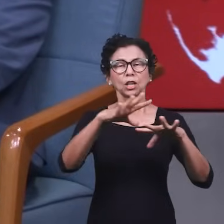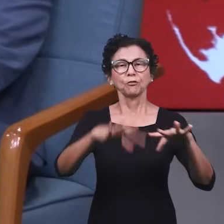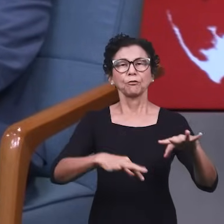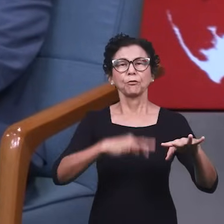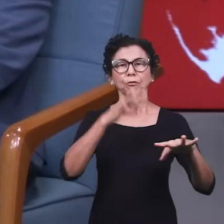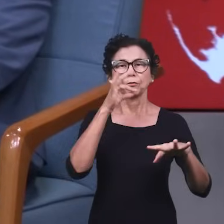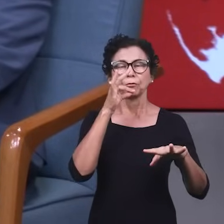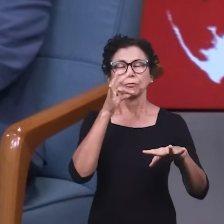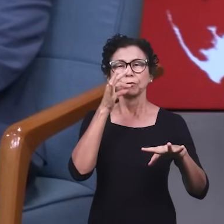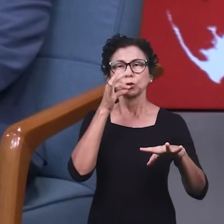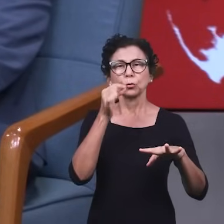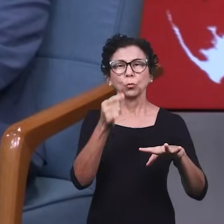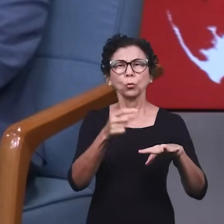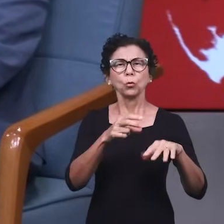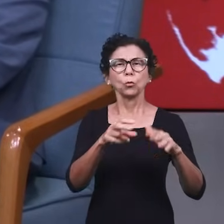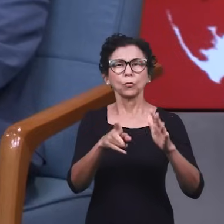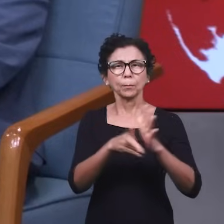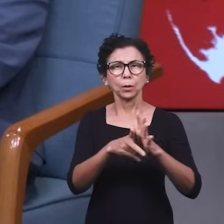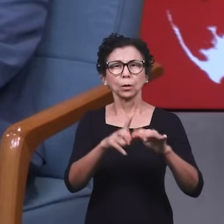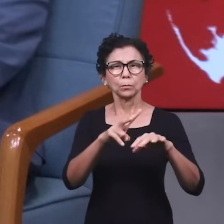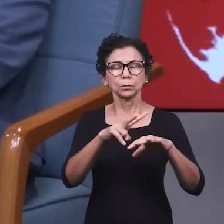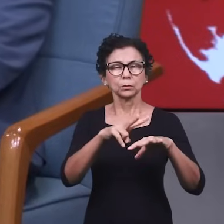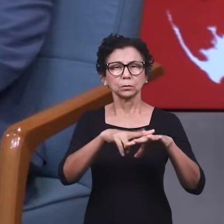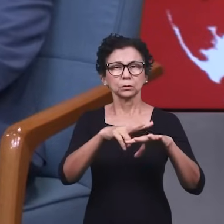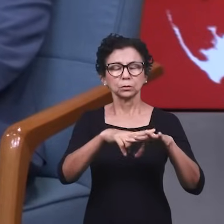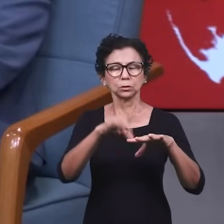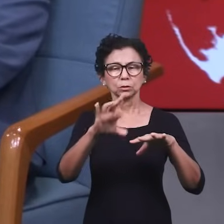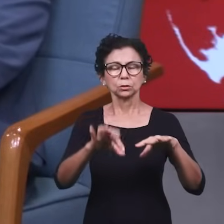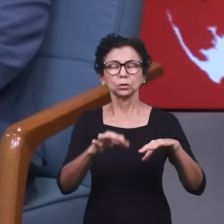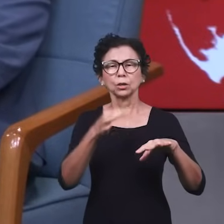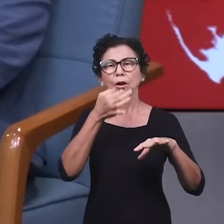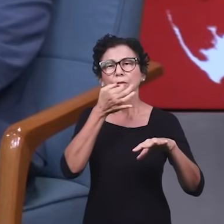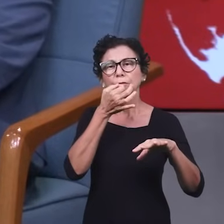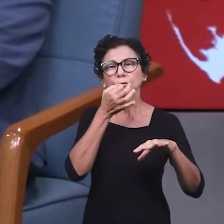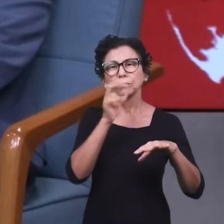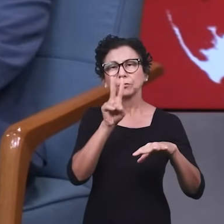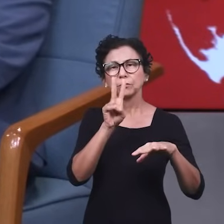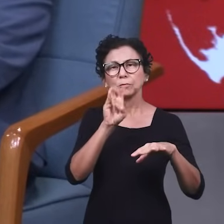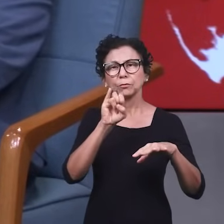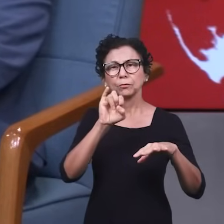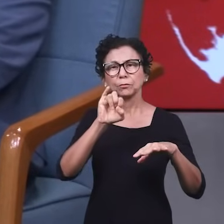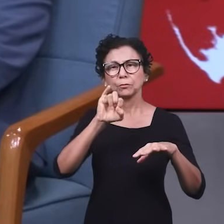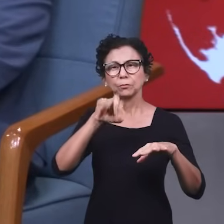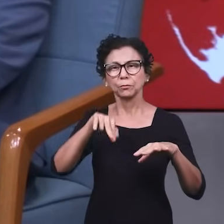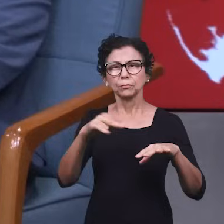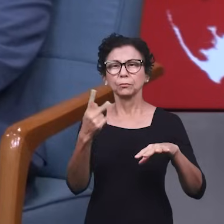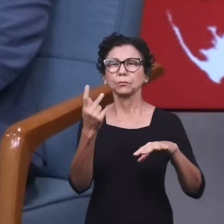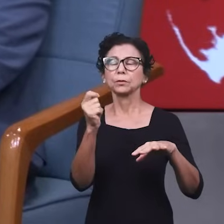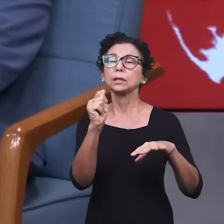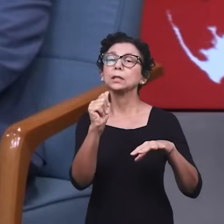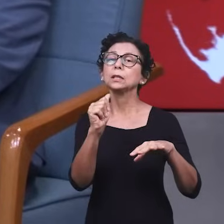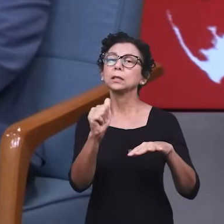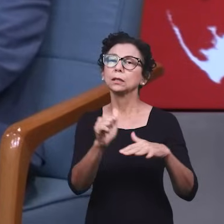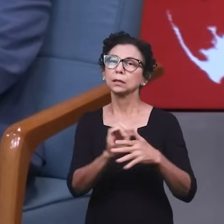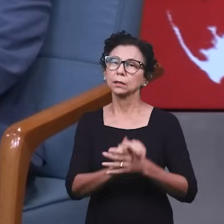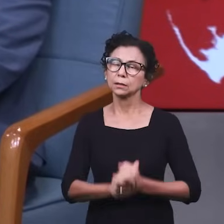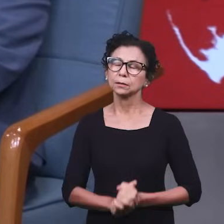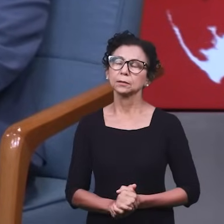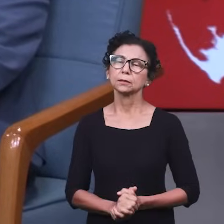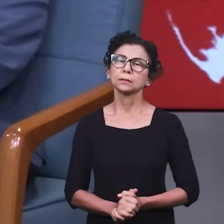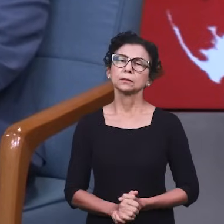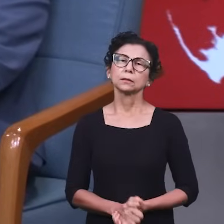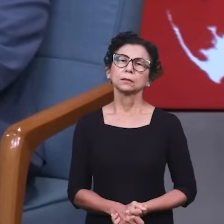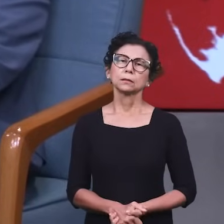era aquela videira, aquela vinha, não é? Que as videiras formam a vinha, a